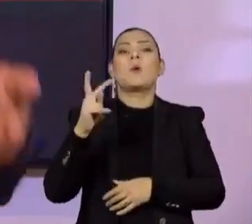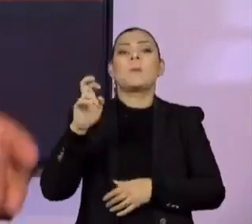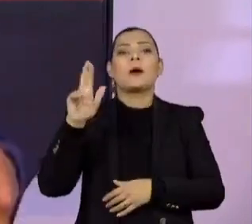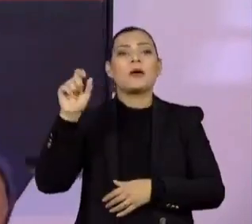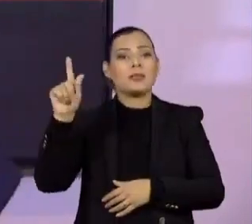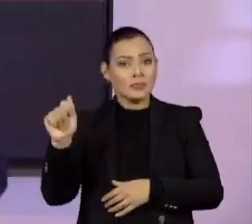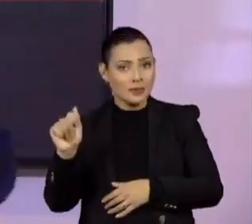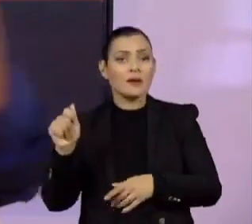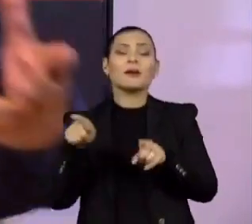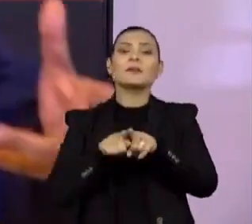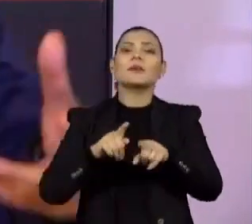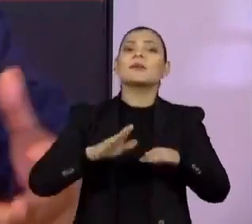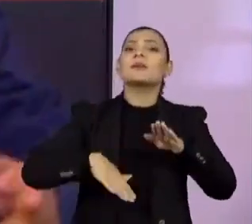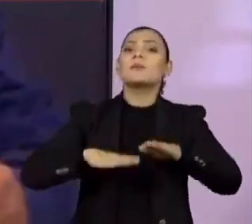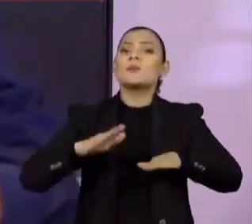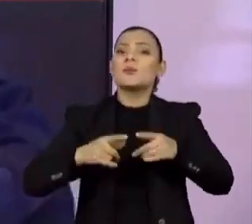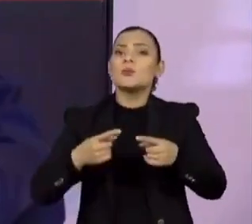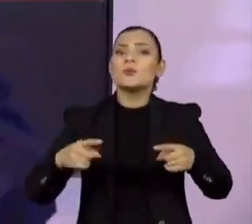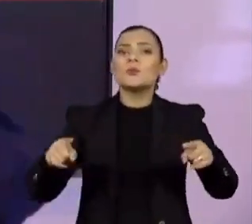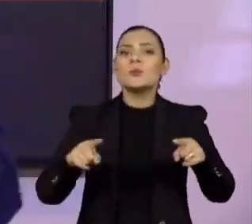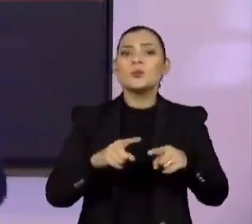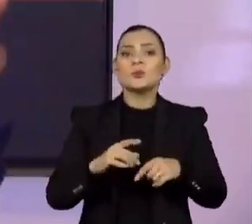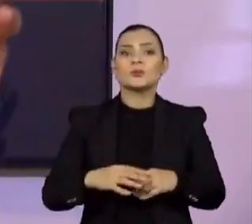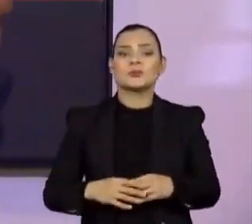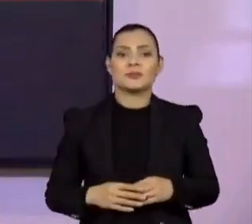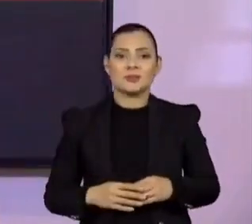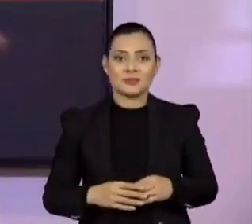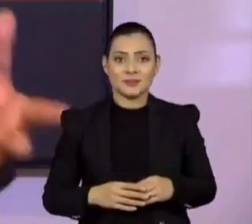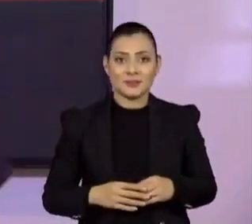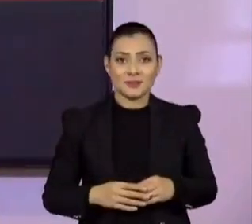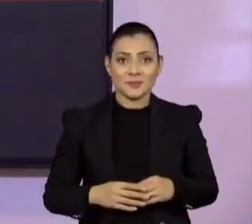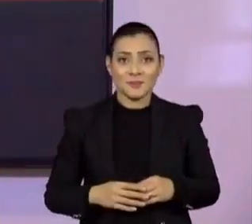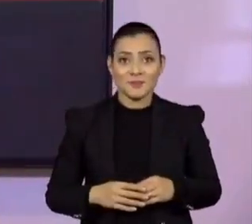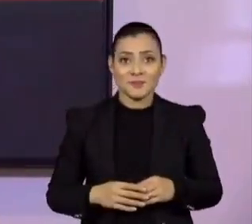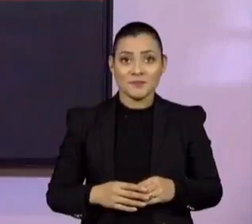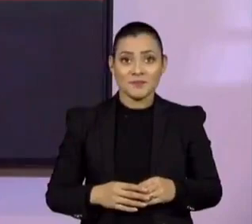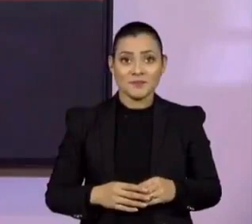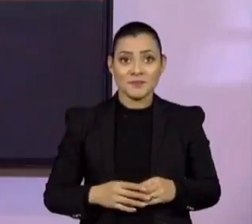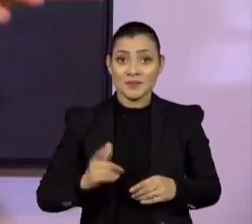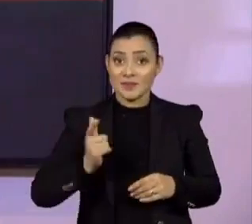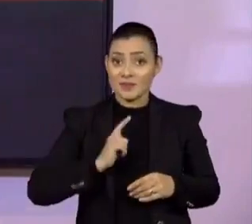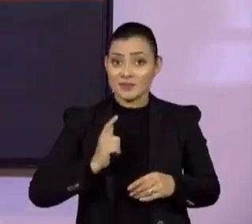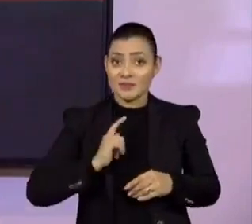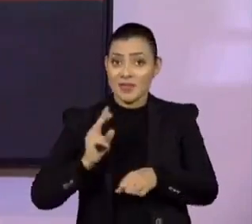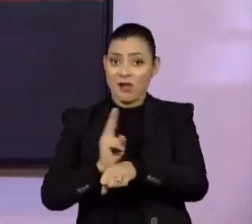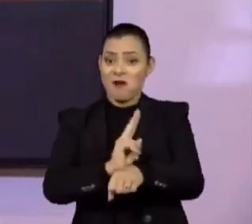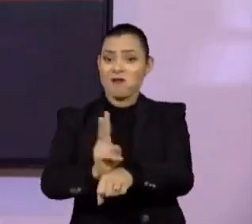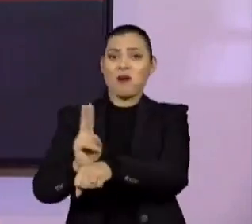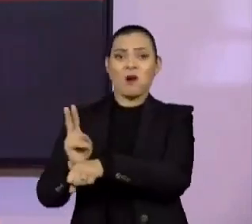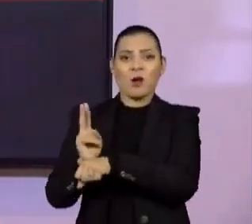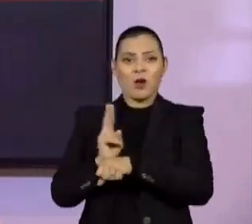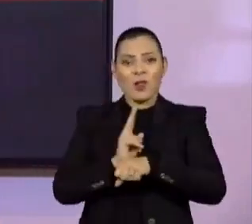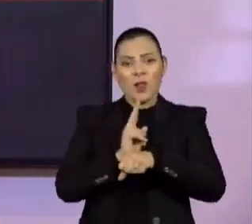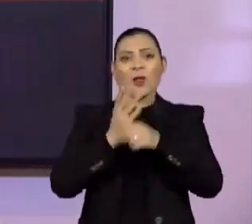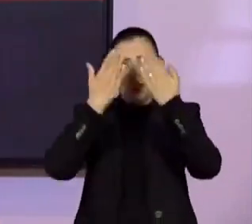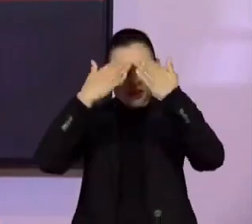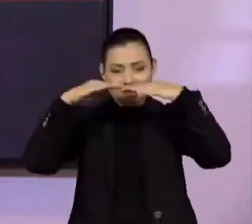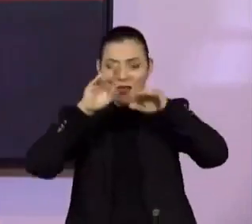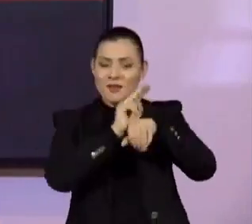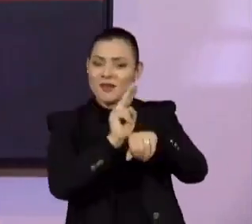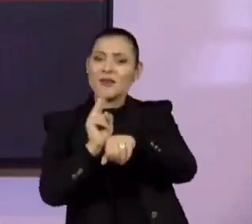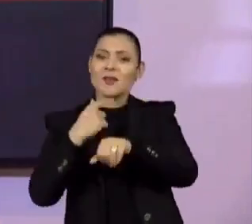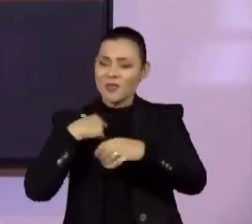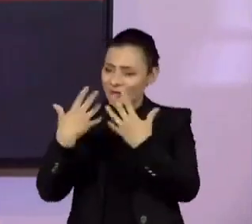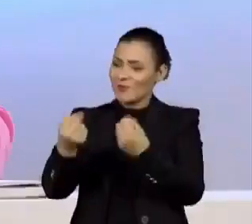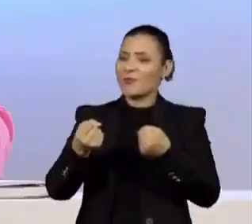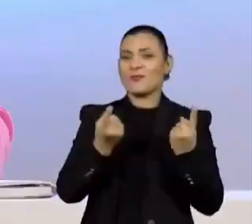faz Belém bem brão, de meia-noite o galo já cantou, seu tranca-rua que é dono da gira, oi, corre, gira que